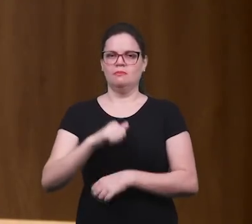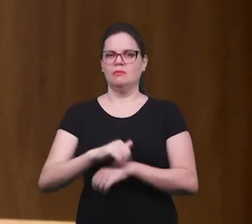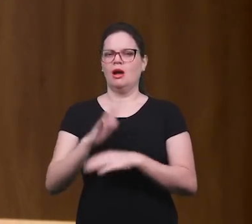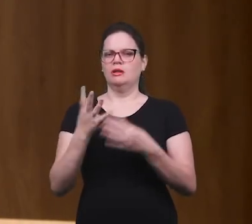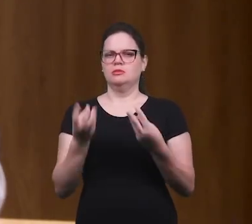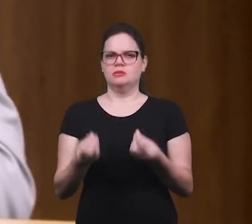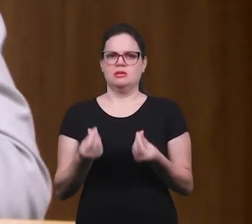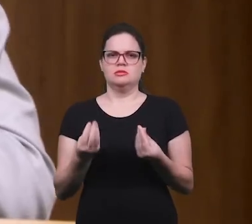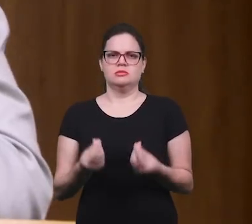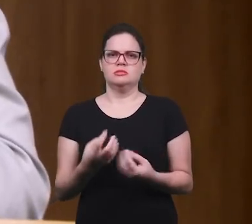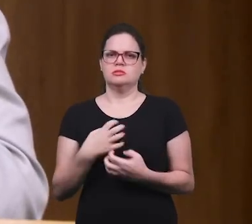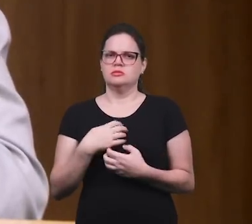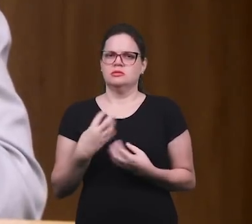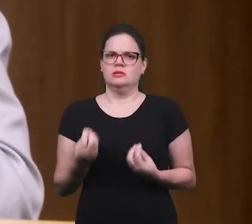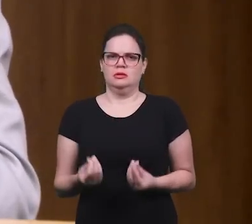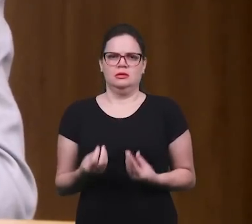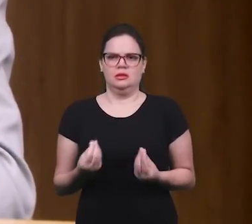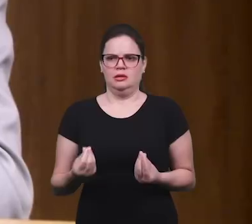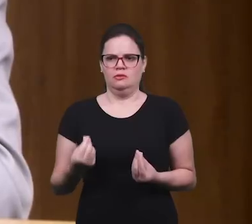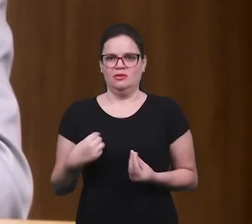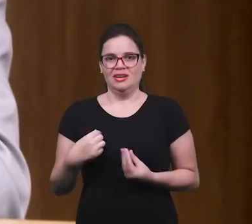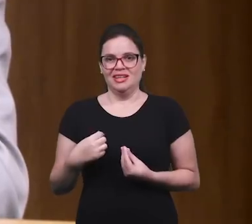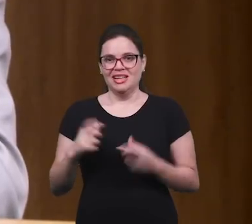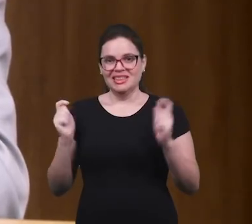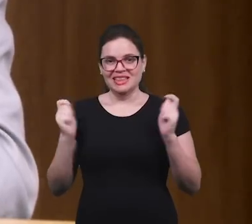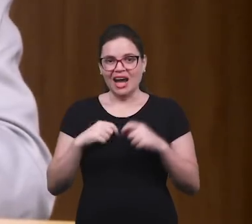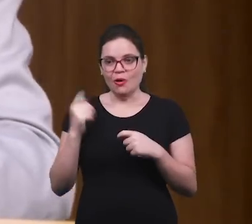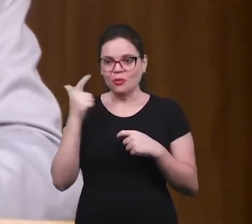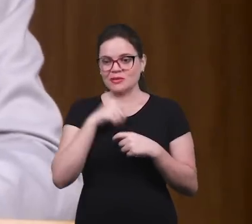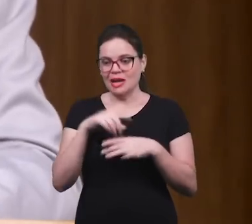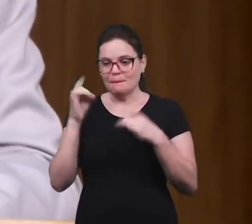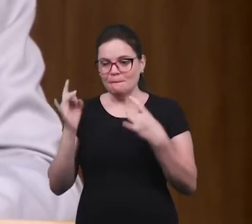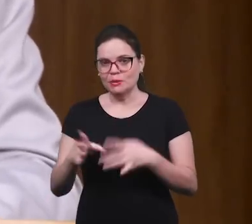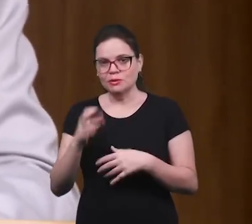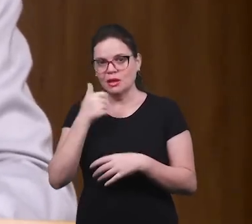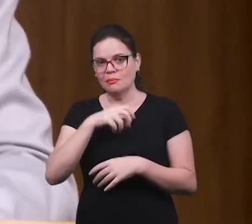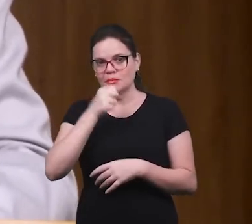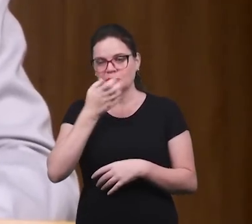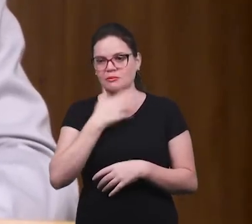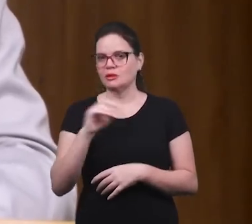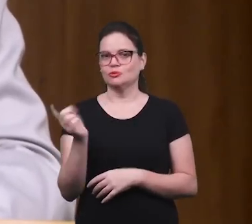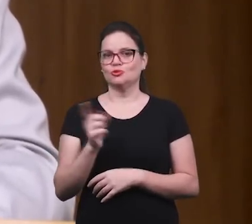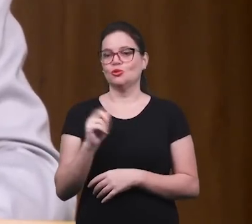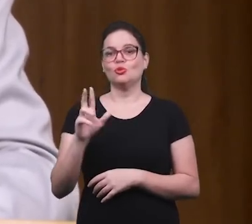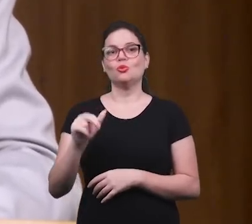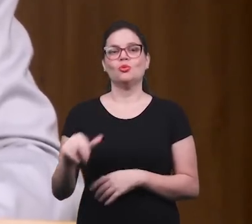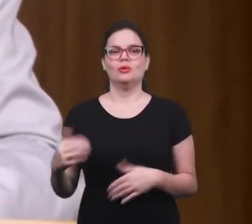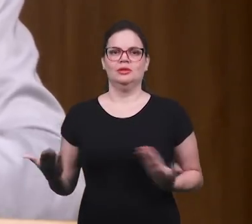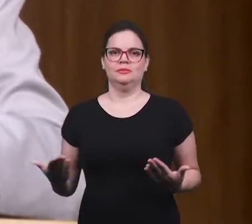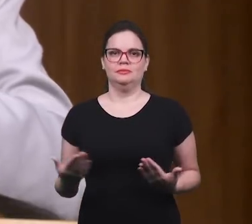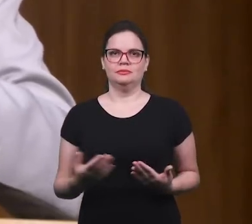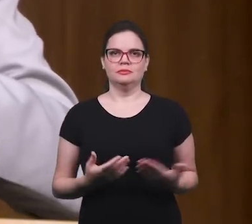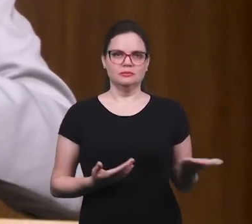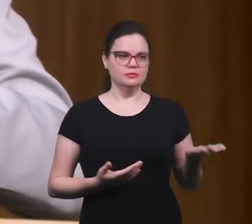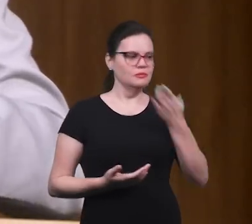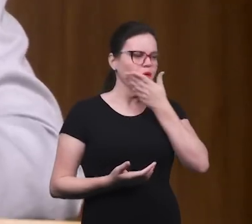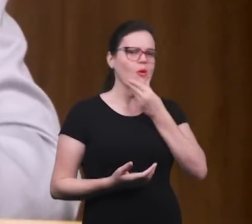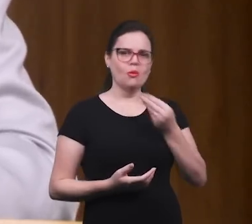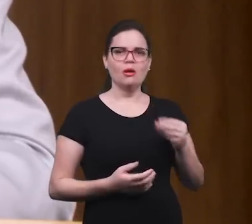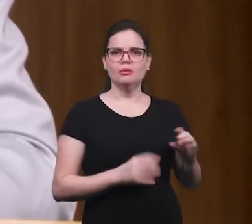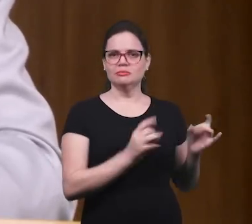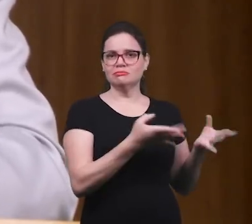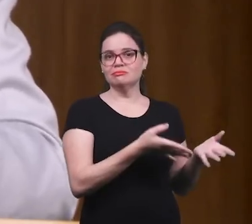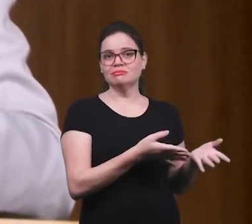se desliga dos seus pais. O homem, literalmente, deixará. E às vezes ele se